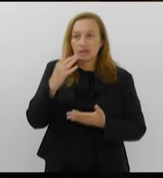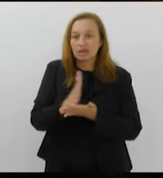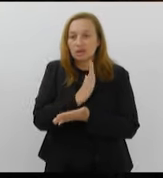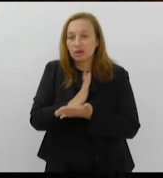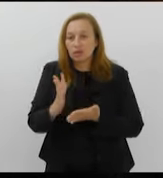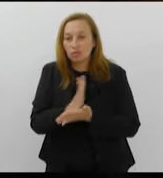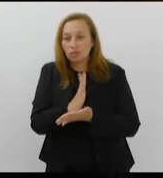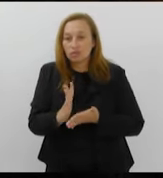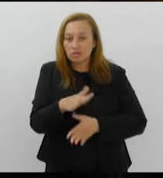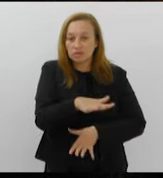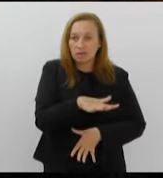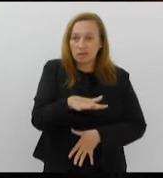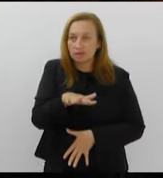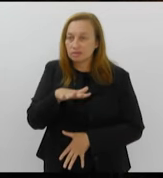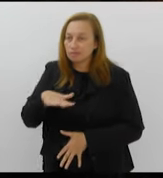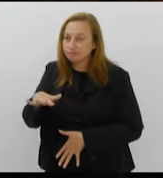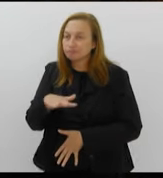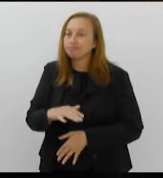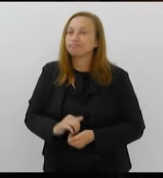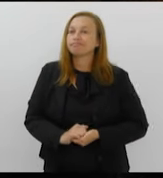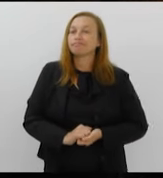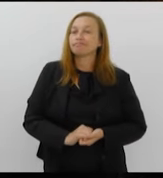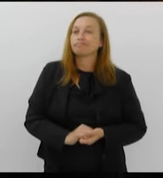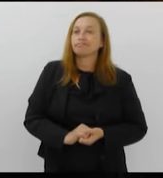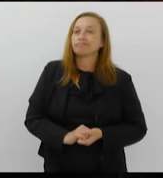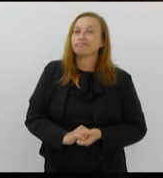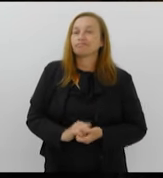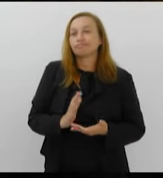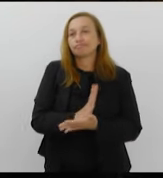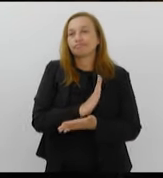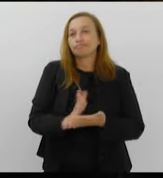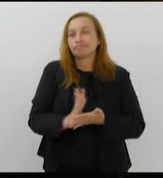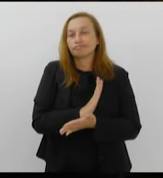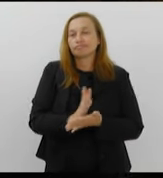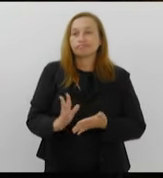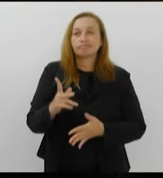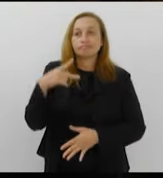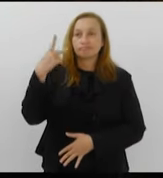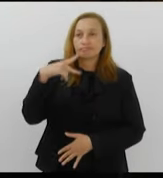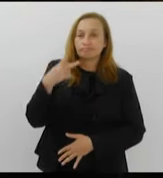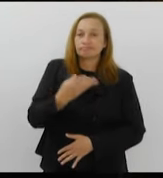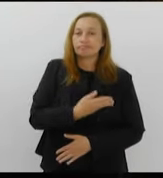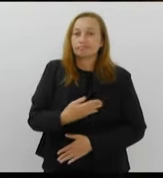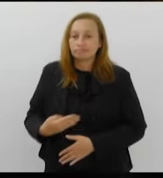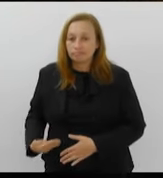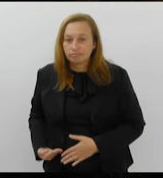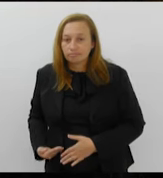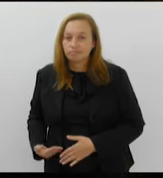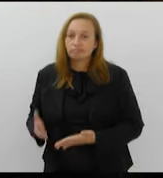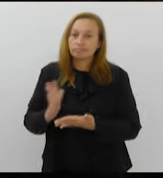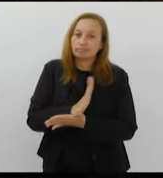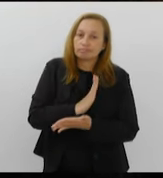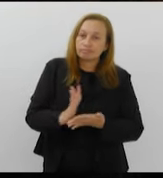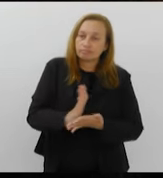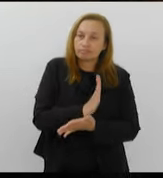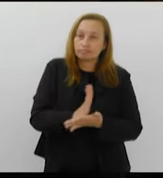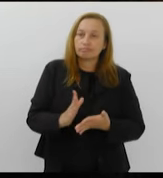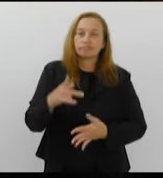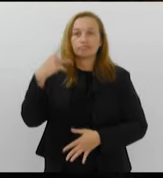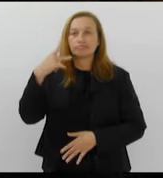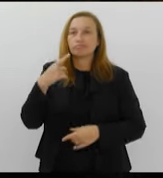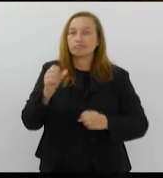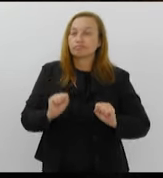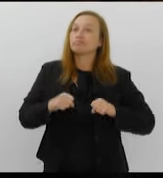cadeias. E alguns parlamentares, o governo, alguns atores políticos têm